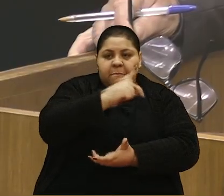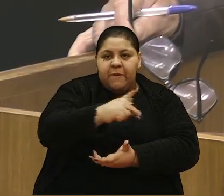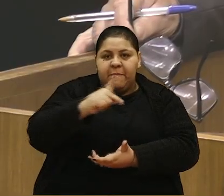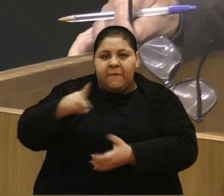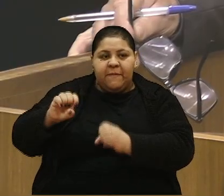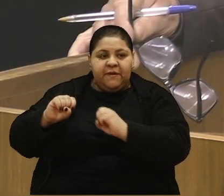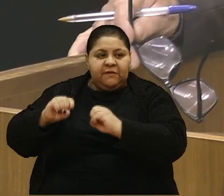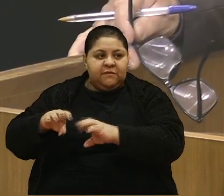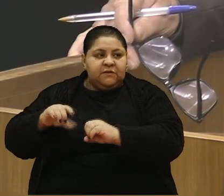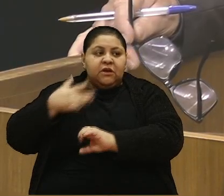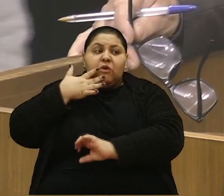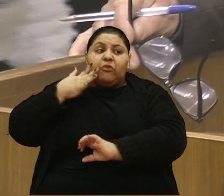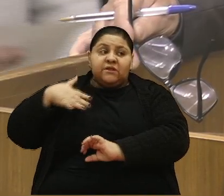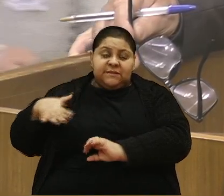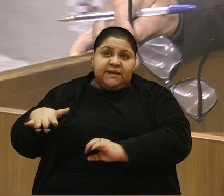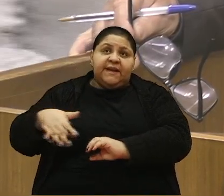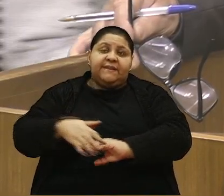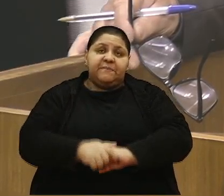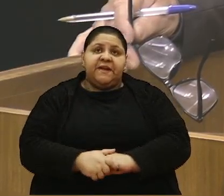infantil.